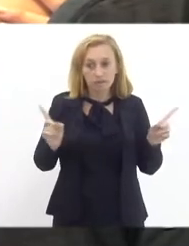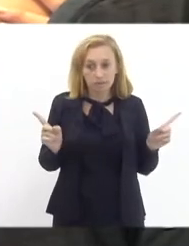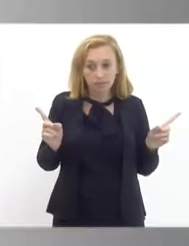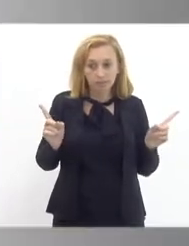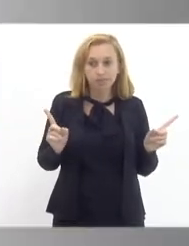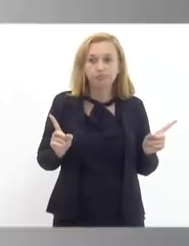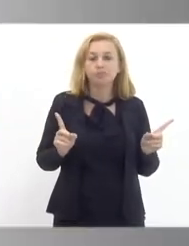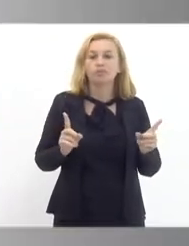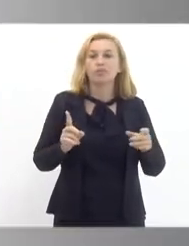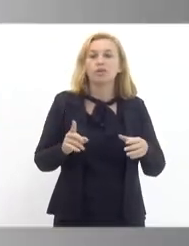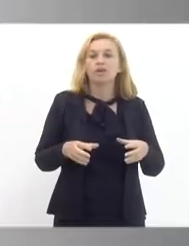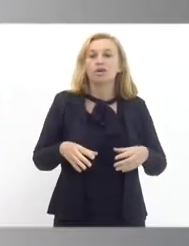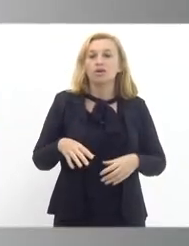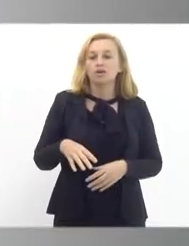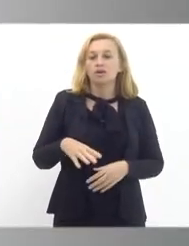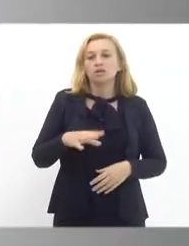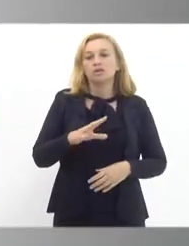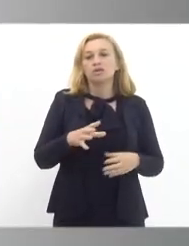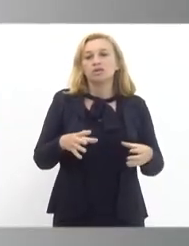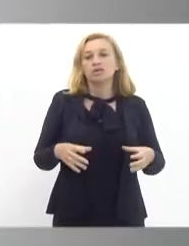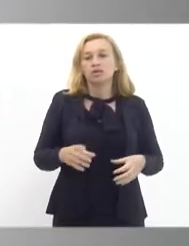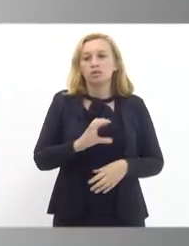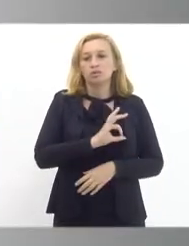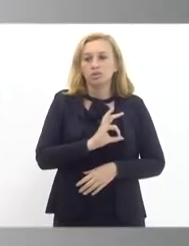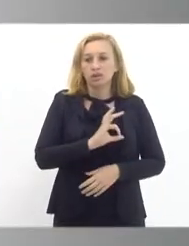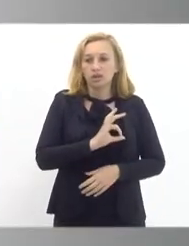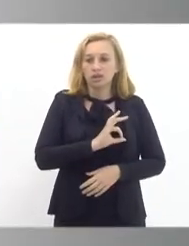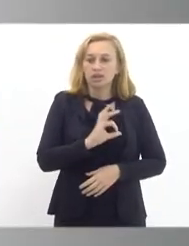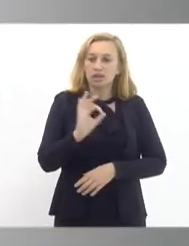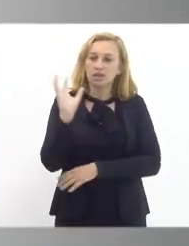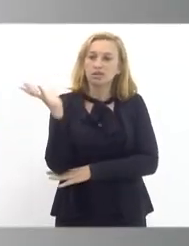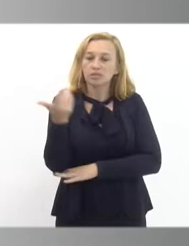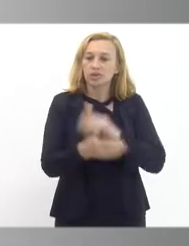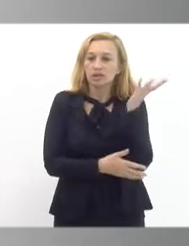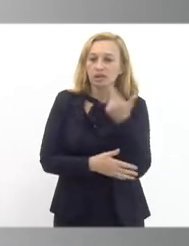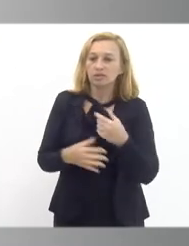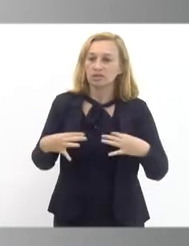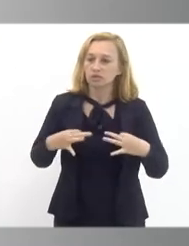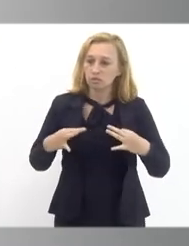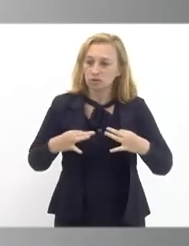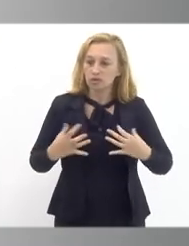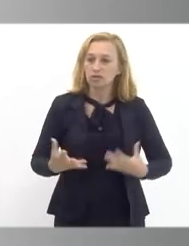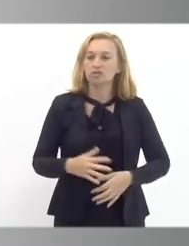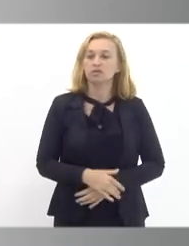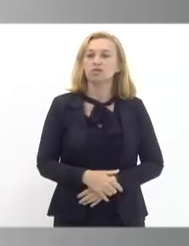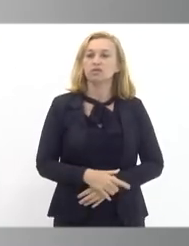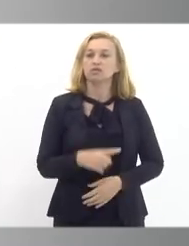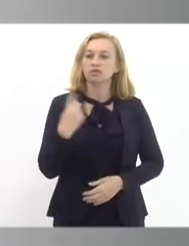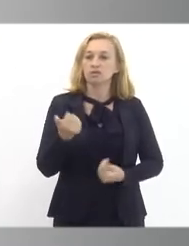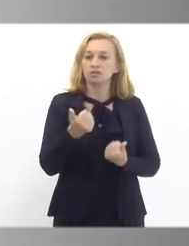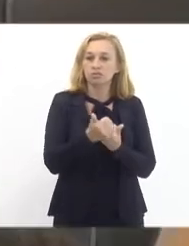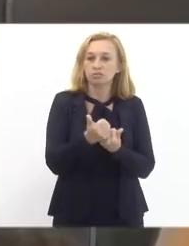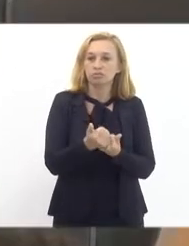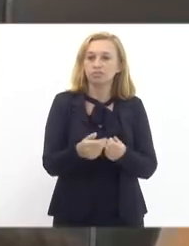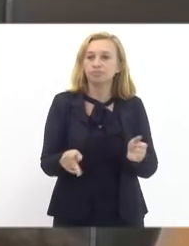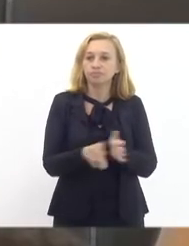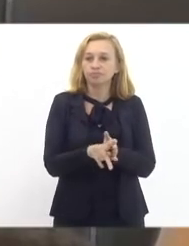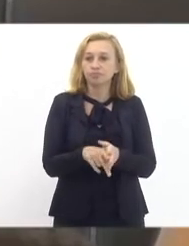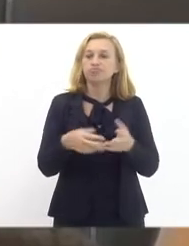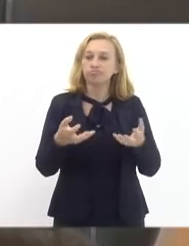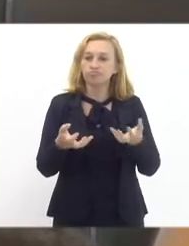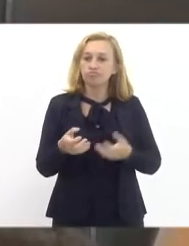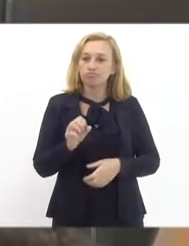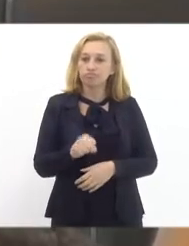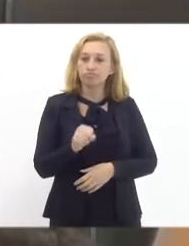o Comando de Polícia Ambiental, através da Secretaria de Estado de Polícia Militar, está inteiramente à disposição. Nós somos apoiadores do projeto. Queremos,